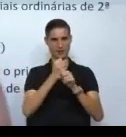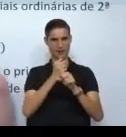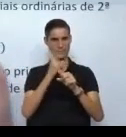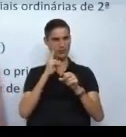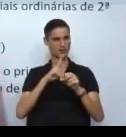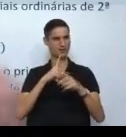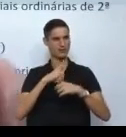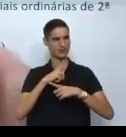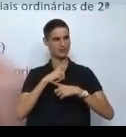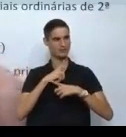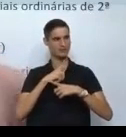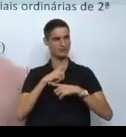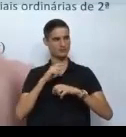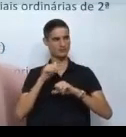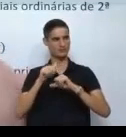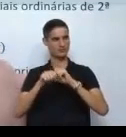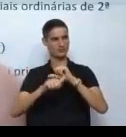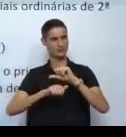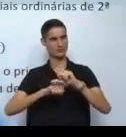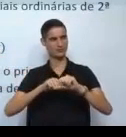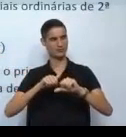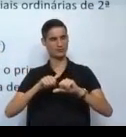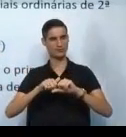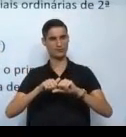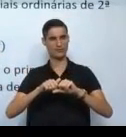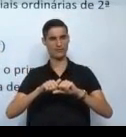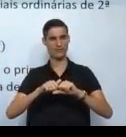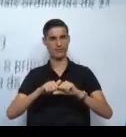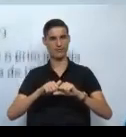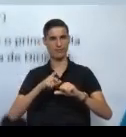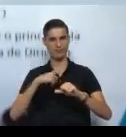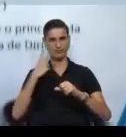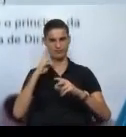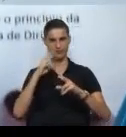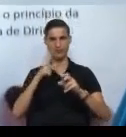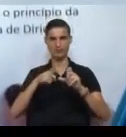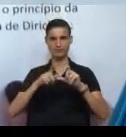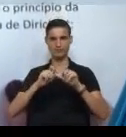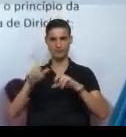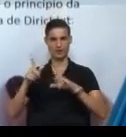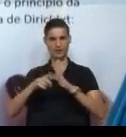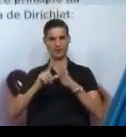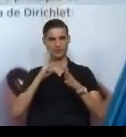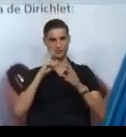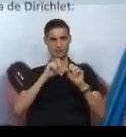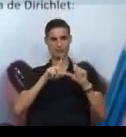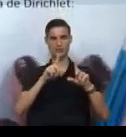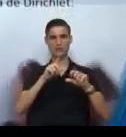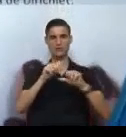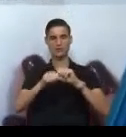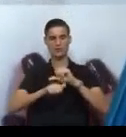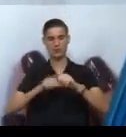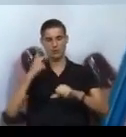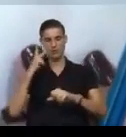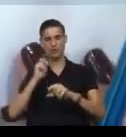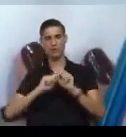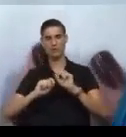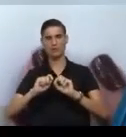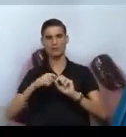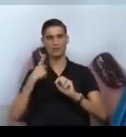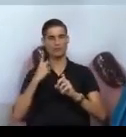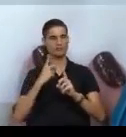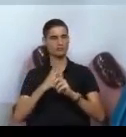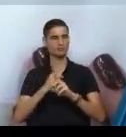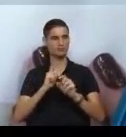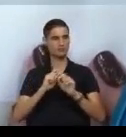derivadas parciais e substitui aqui na nossa função, igual nós fizemos em slides anteriores, o que que nós vamos encontrar? Nós